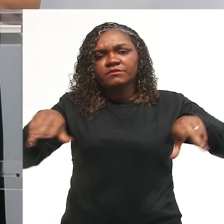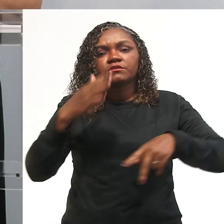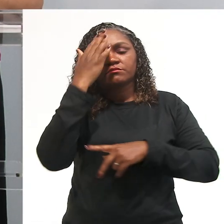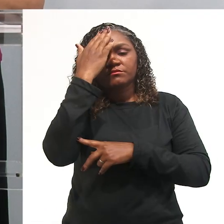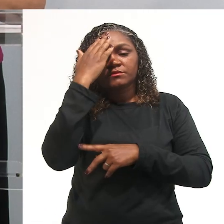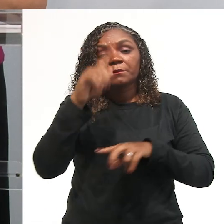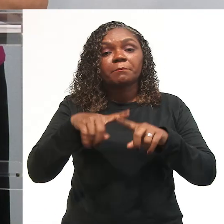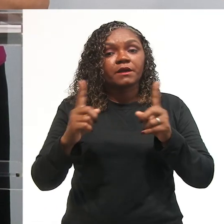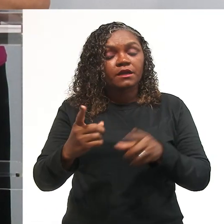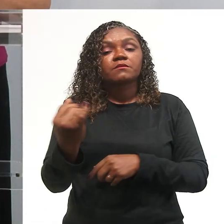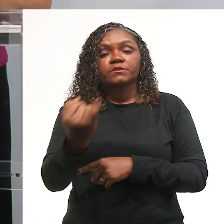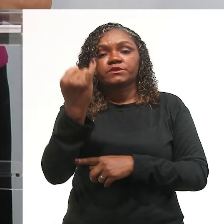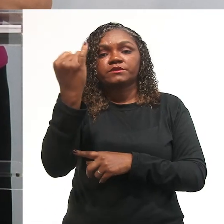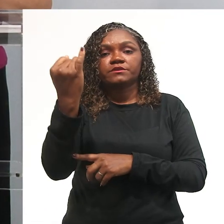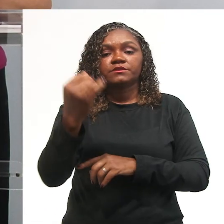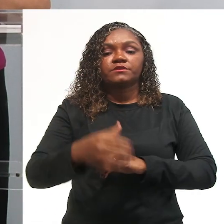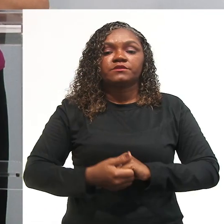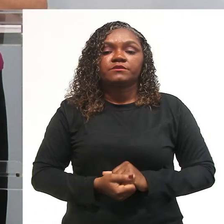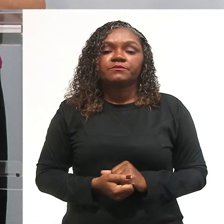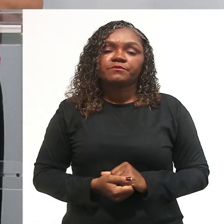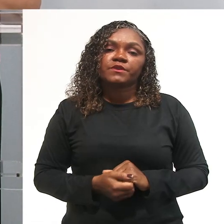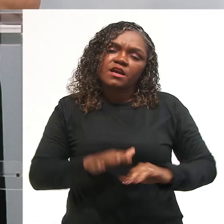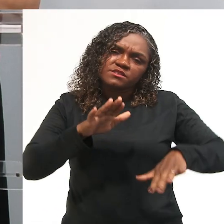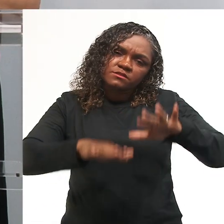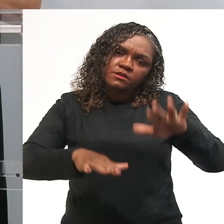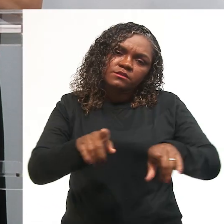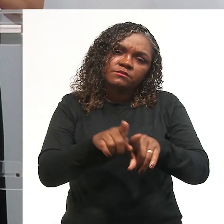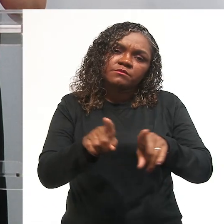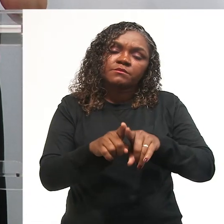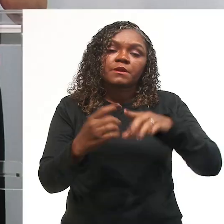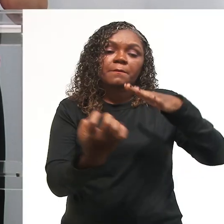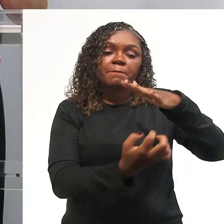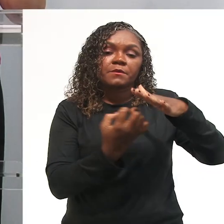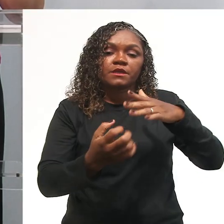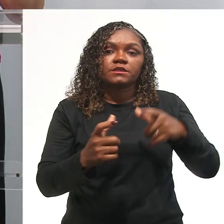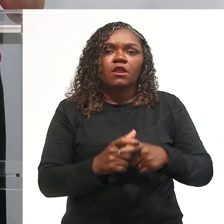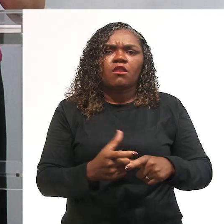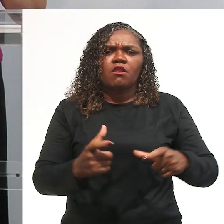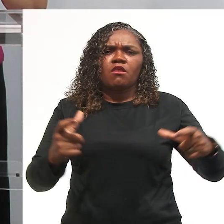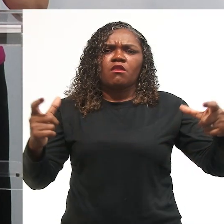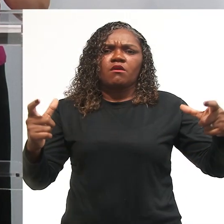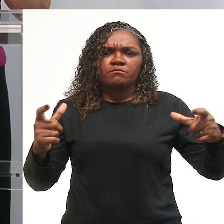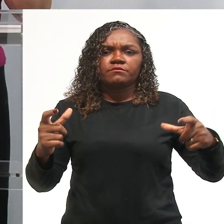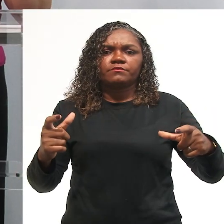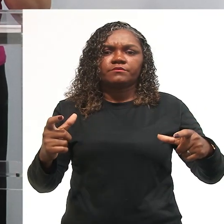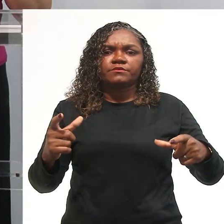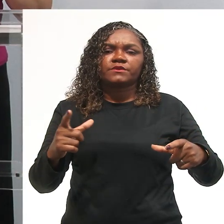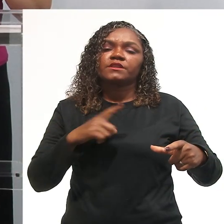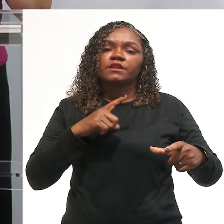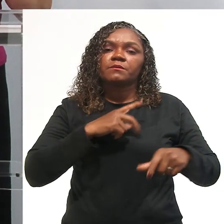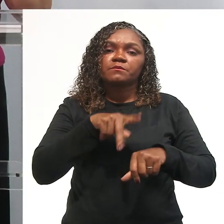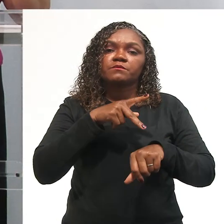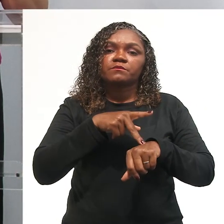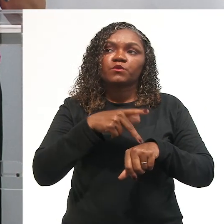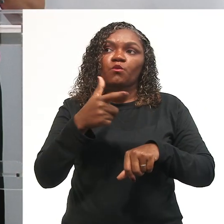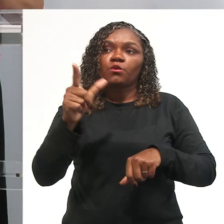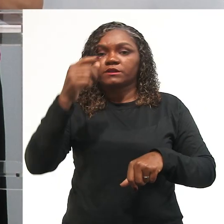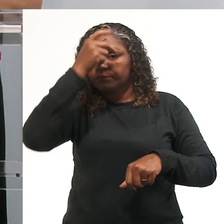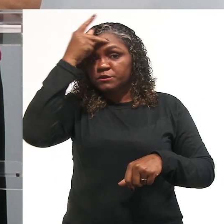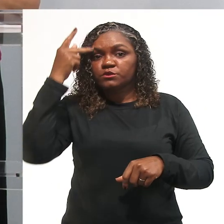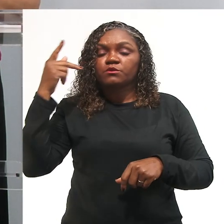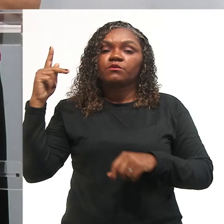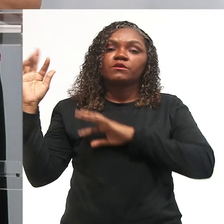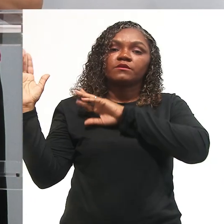né? Muitas vezes grandes corporações elas têm que lidar com pessoas de outros países, com outros idiomas, novas